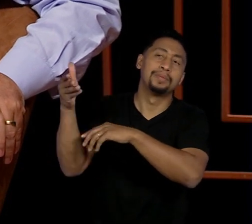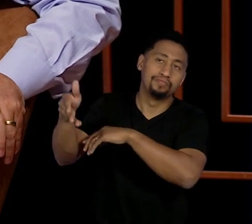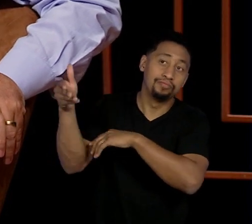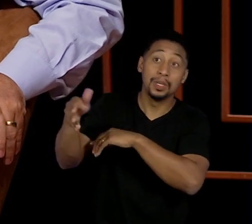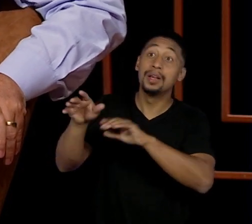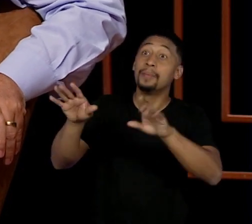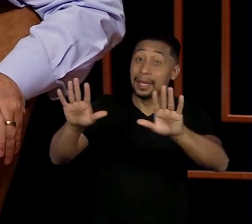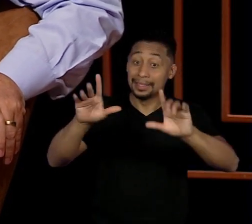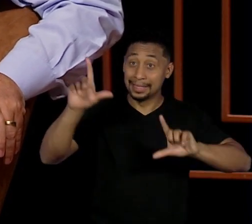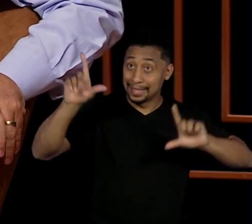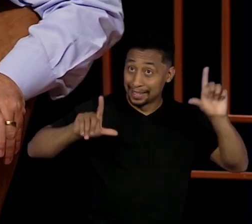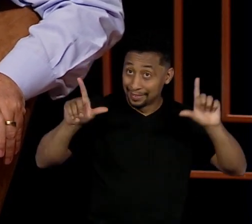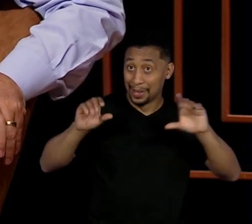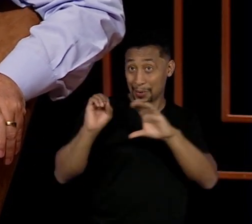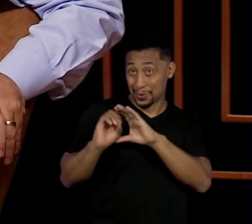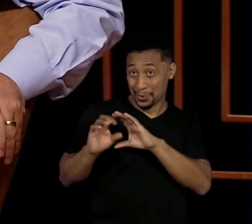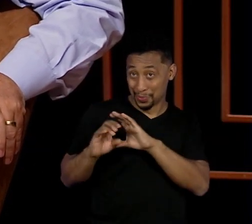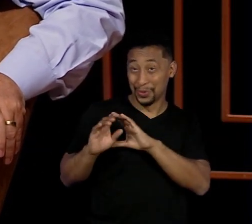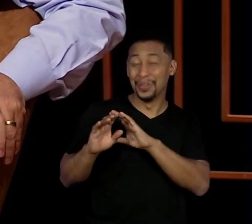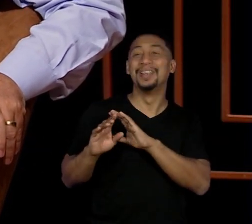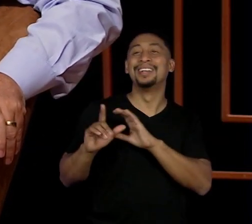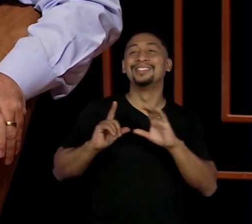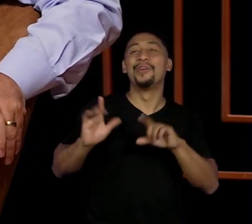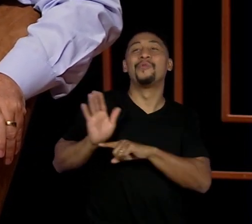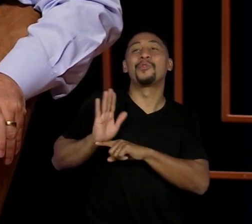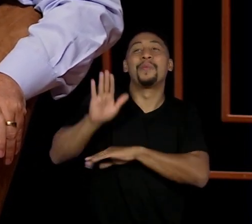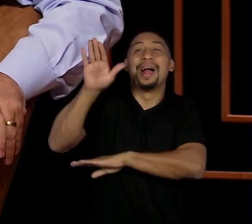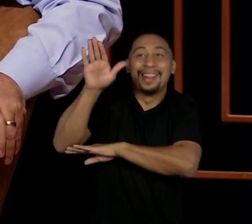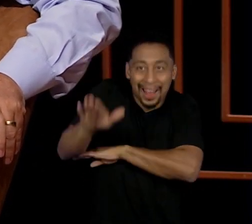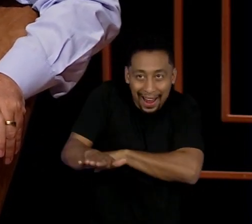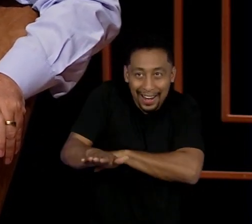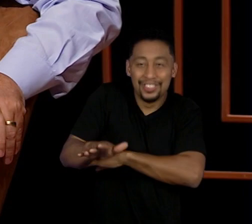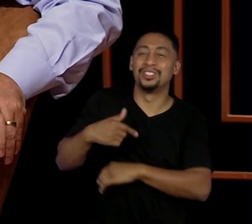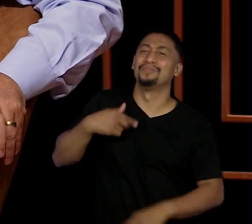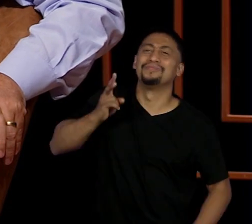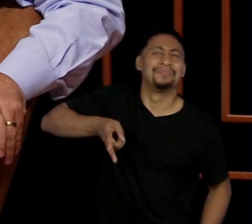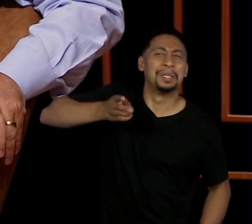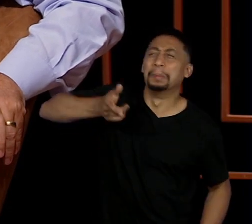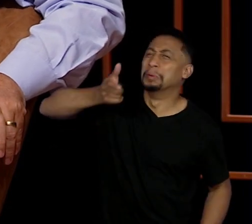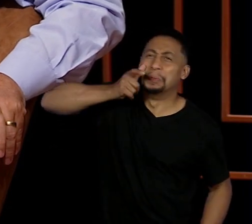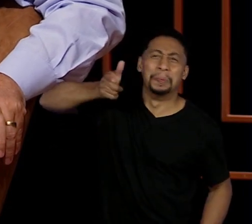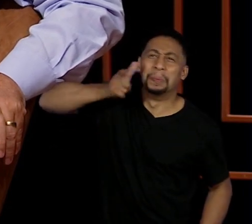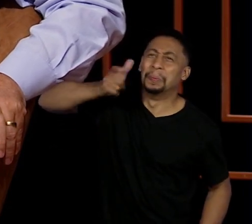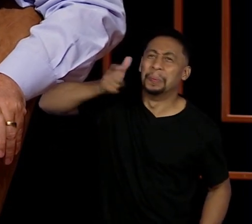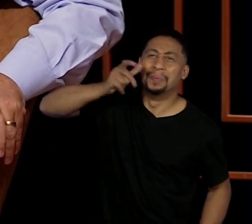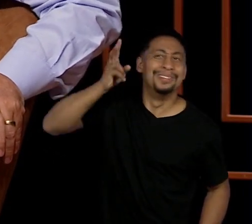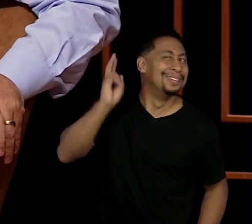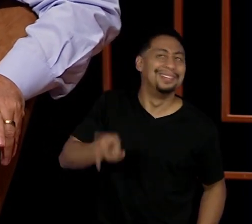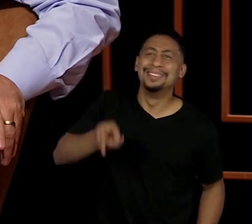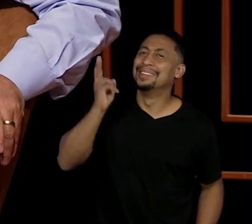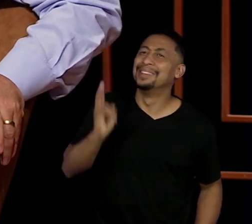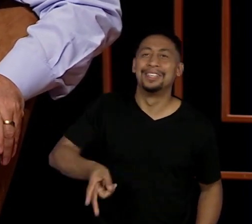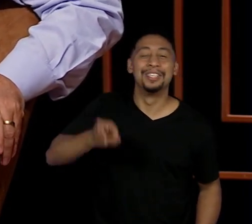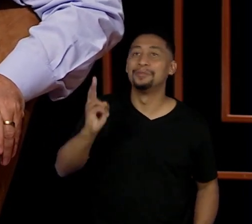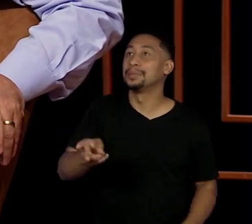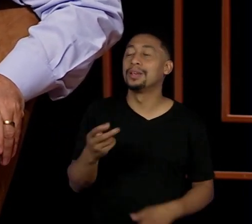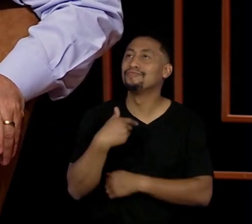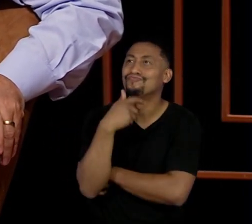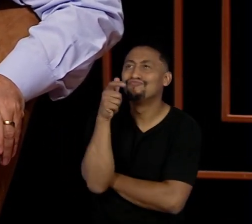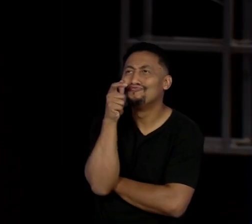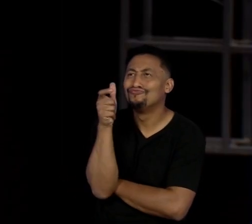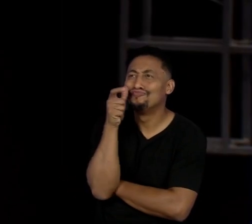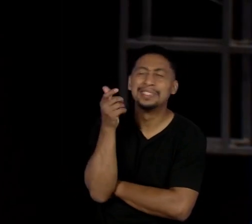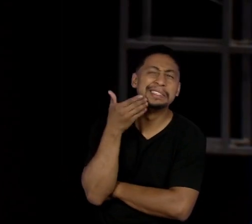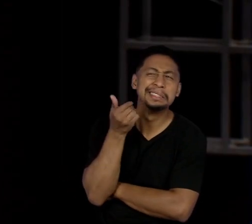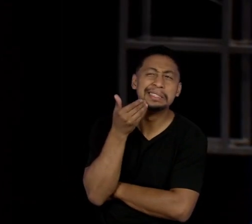é onde... Eu não estudei chongas, péssimo aluno, mas a Sessão da Tarde, quando eu era garoto, foi aonde eu minha escola. E o